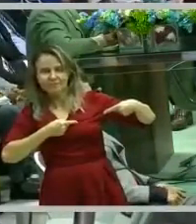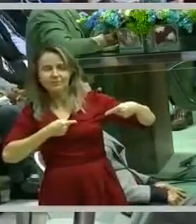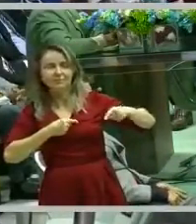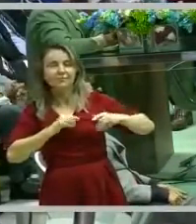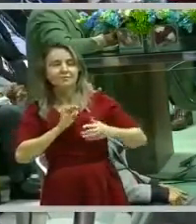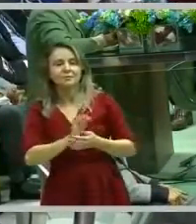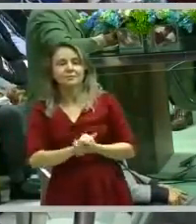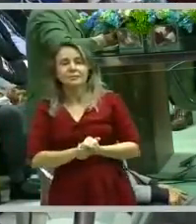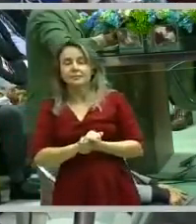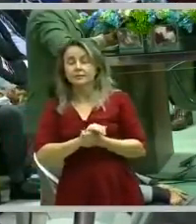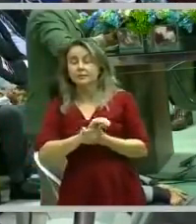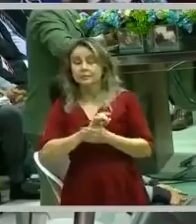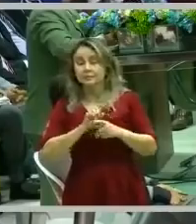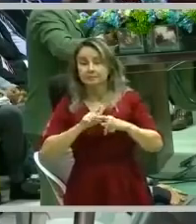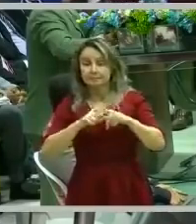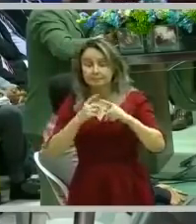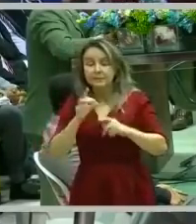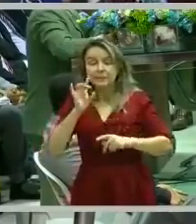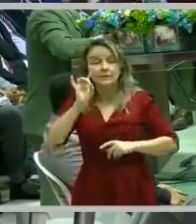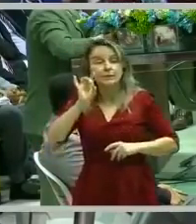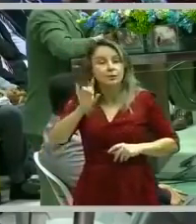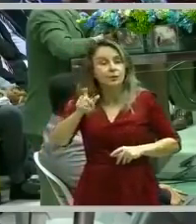Mas só discerne isso quem é